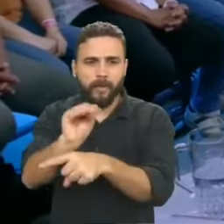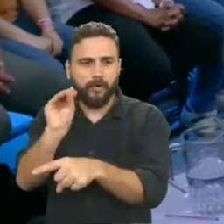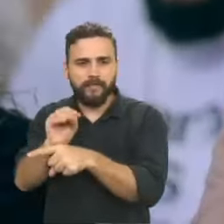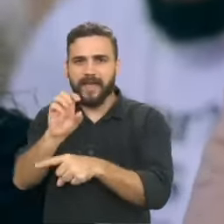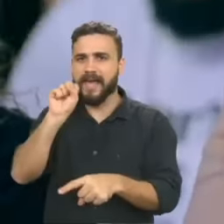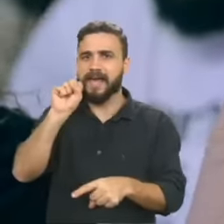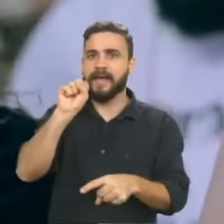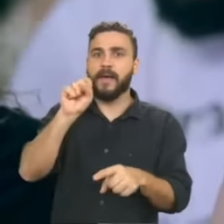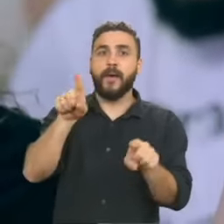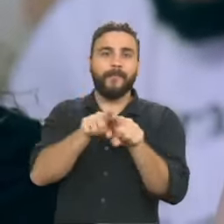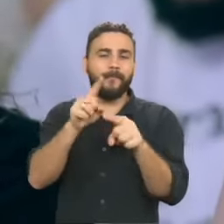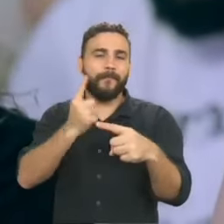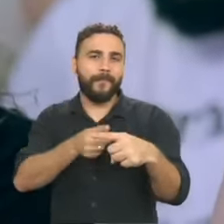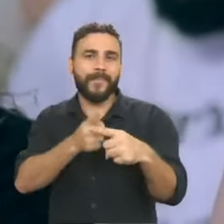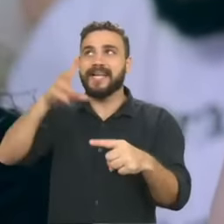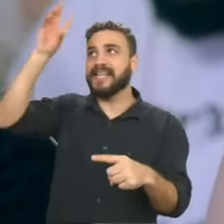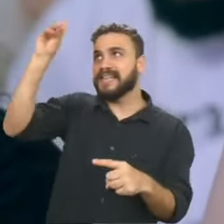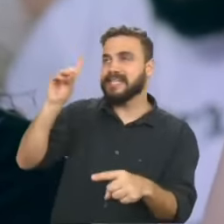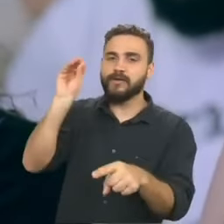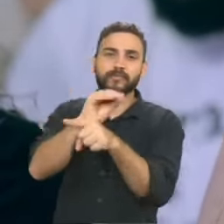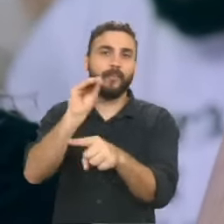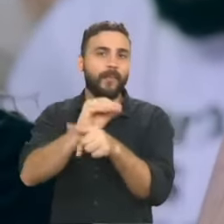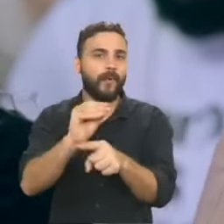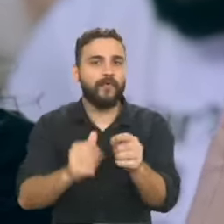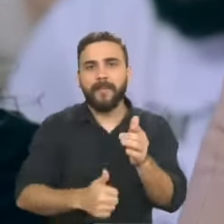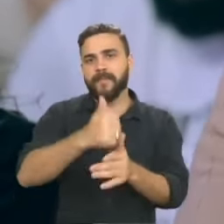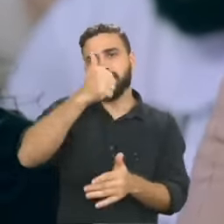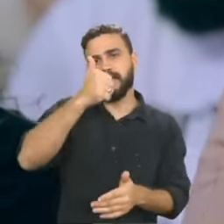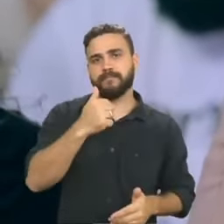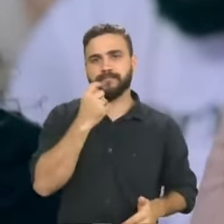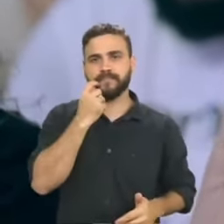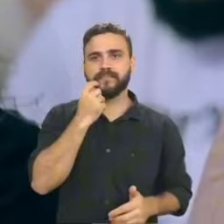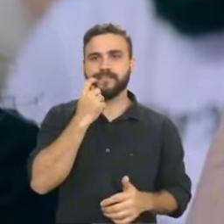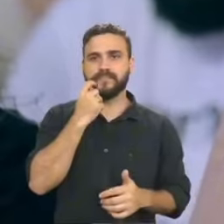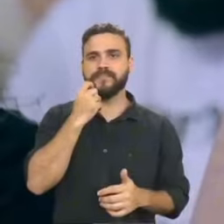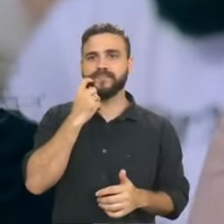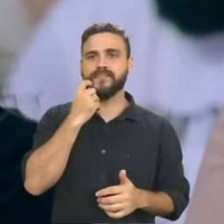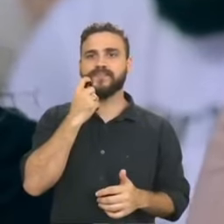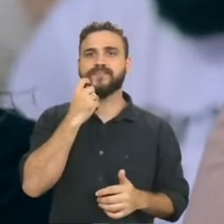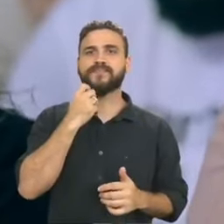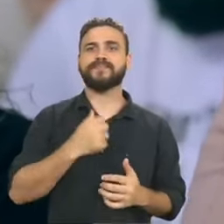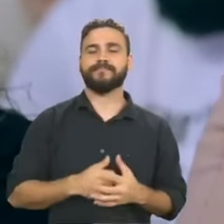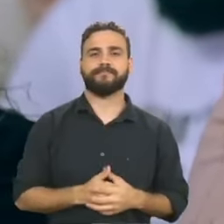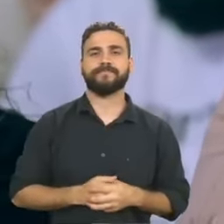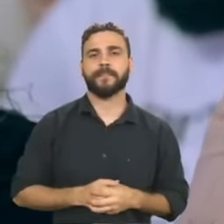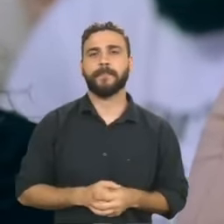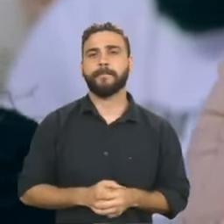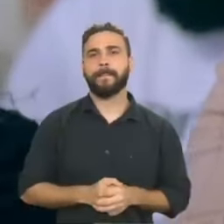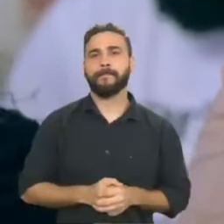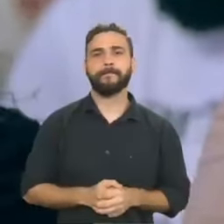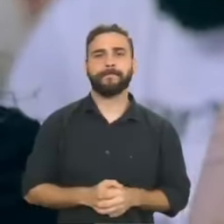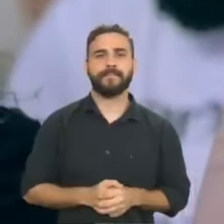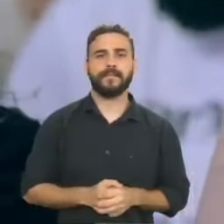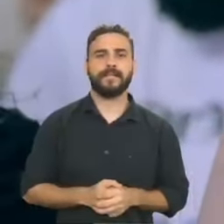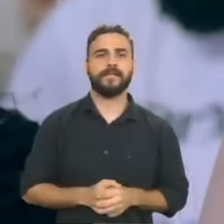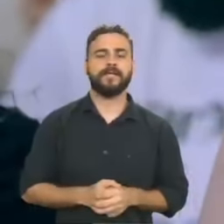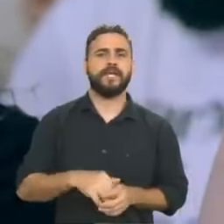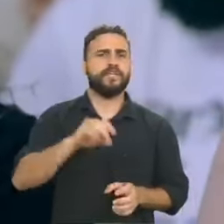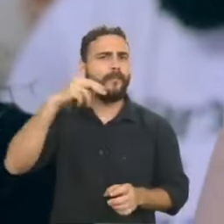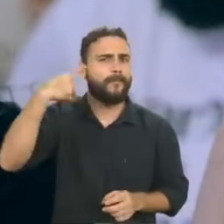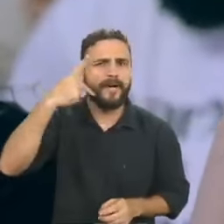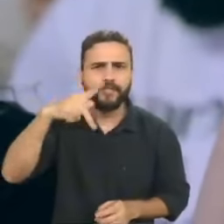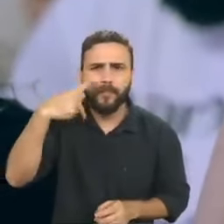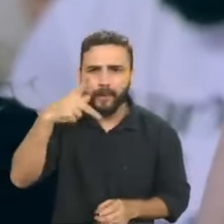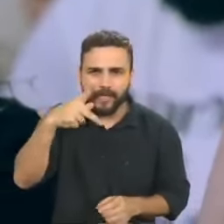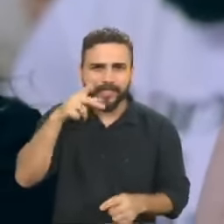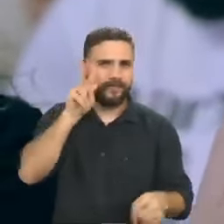uma empresa no shopping não pode fazer isso. Um governo não tem autoridade, nenhum partido político tem na terra autoridade para fazer